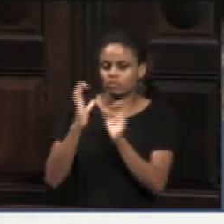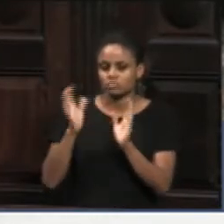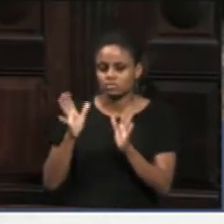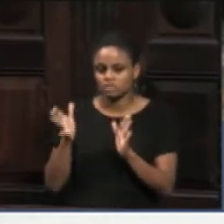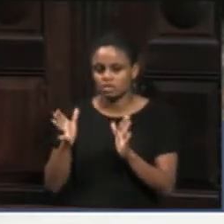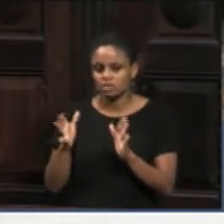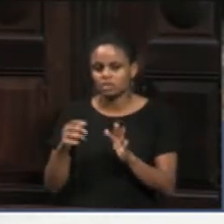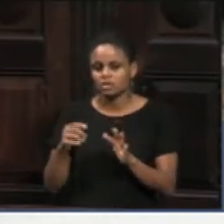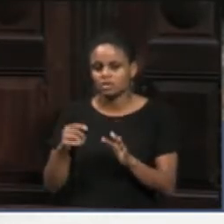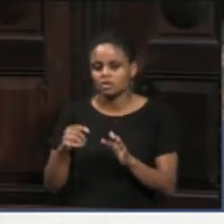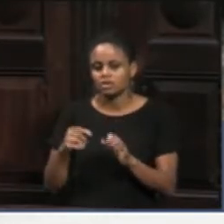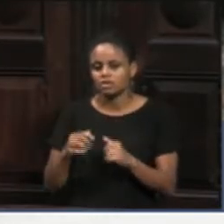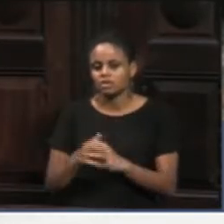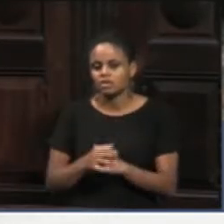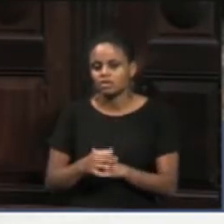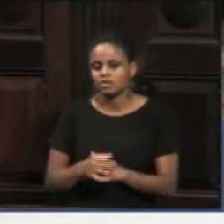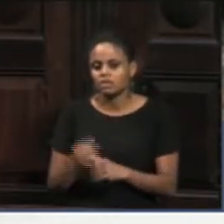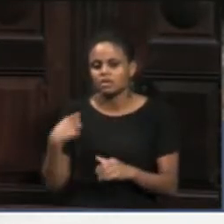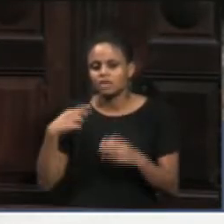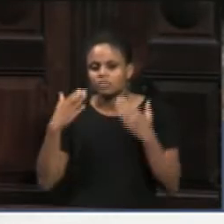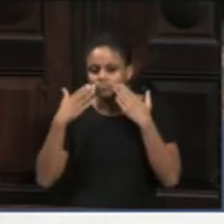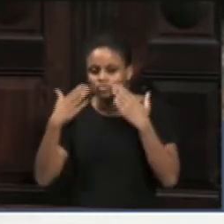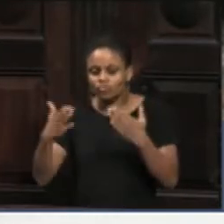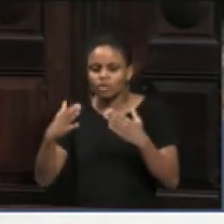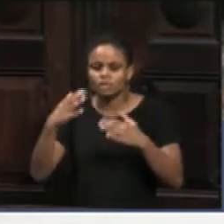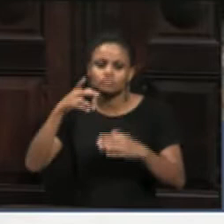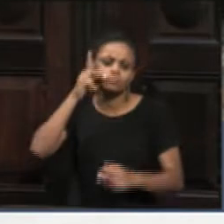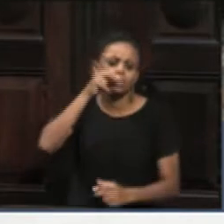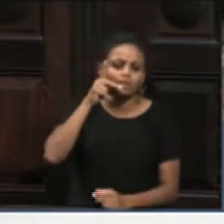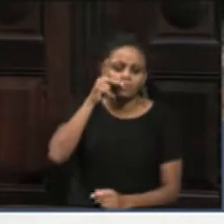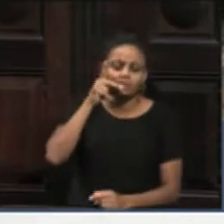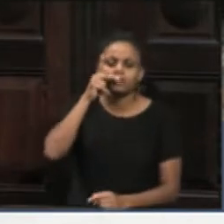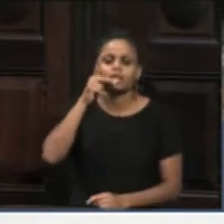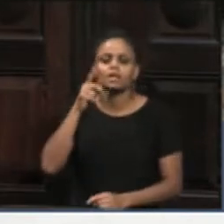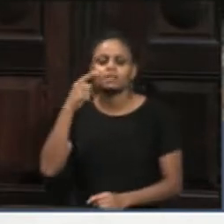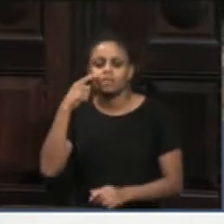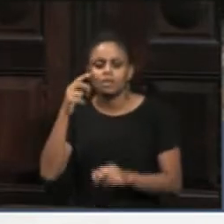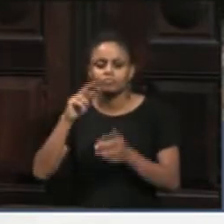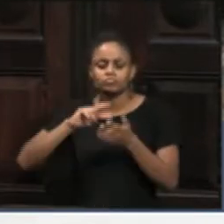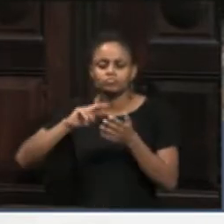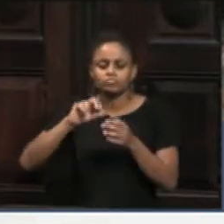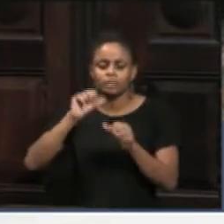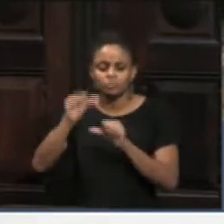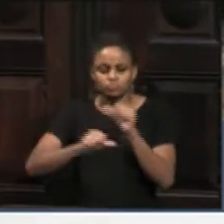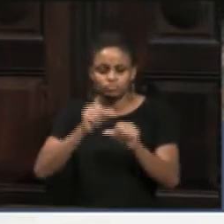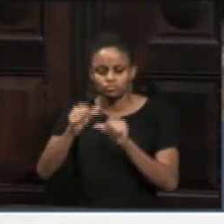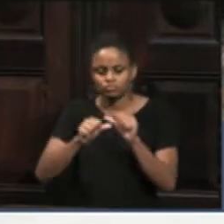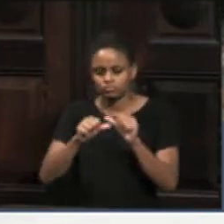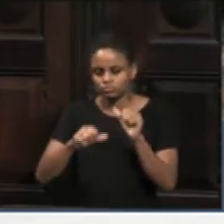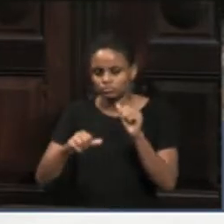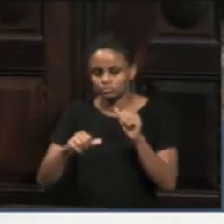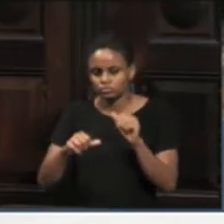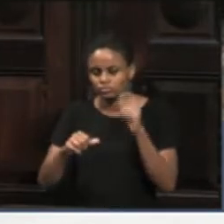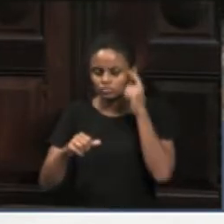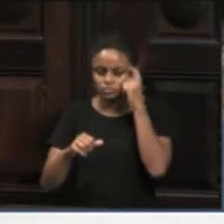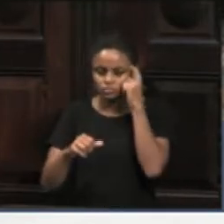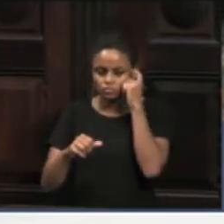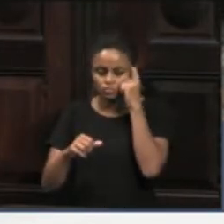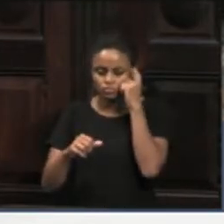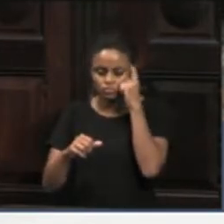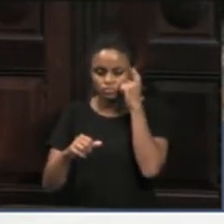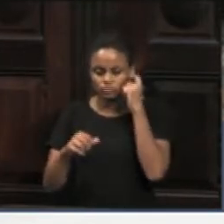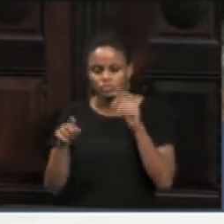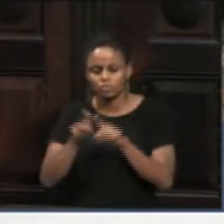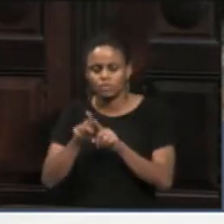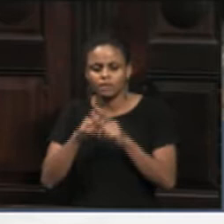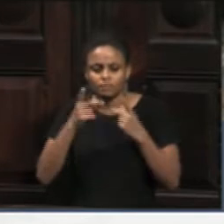a gente compôs aqui nessa casa a Frente Parlamentar em Defesa da Reforma Psiquiátrica, tenho visitado unidades de saúde,